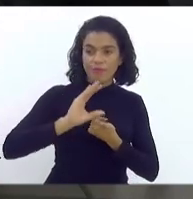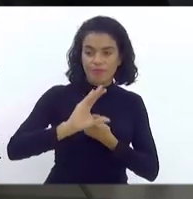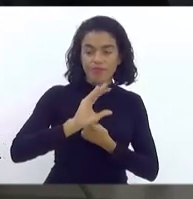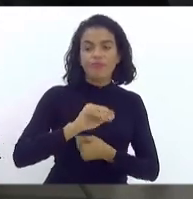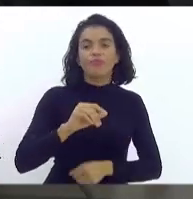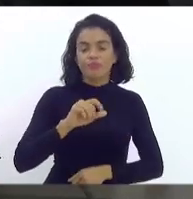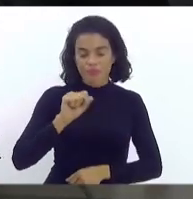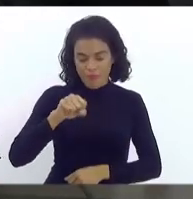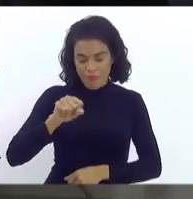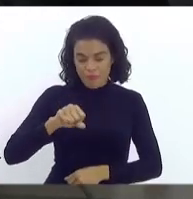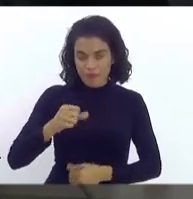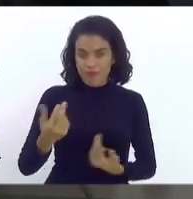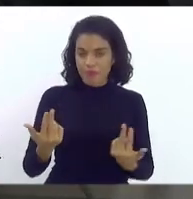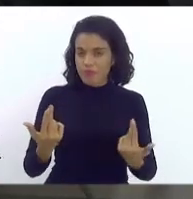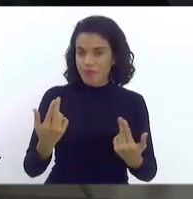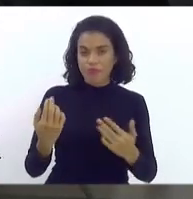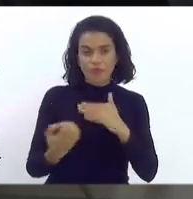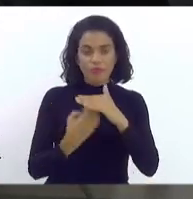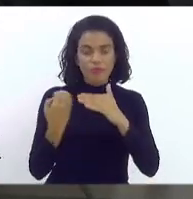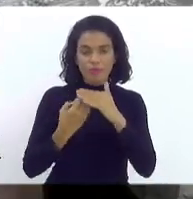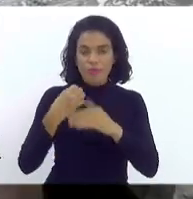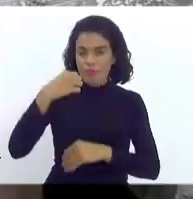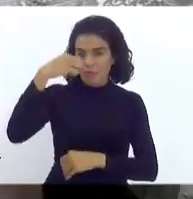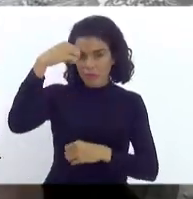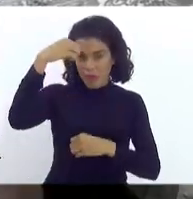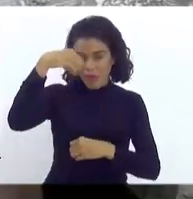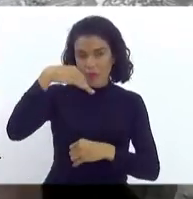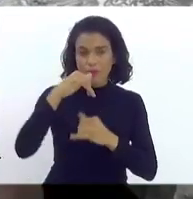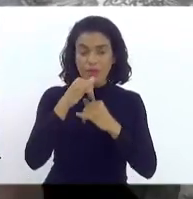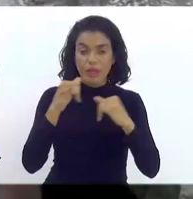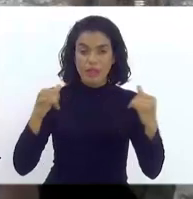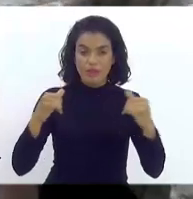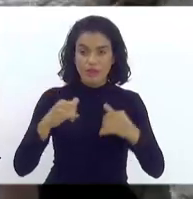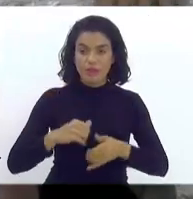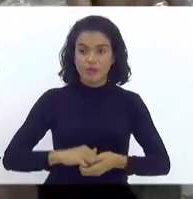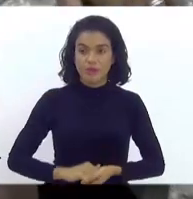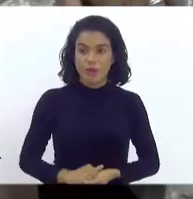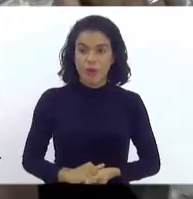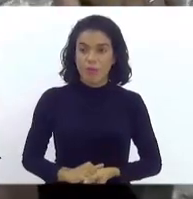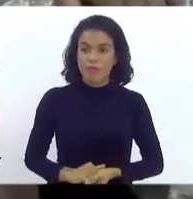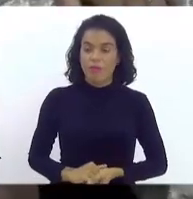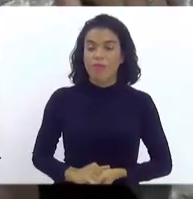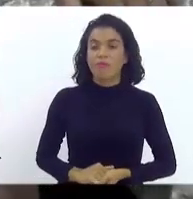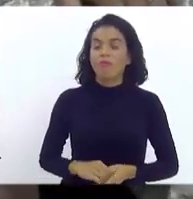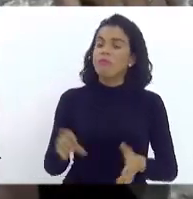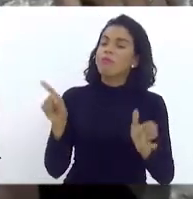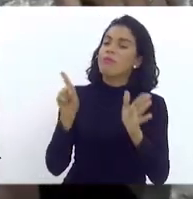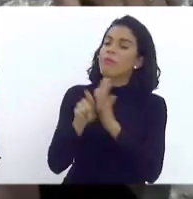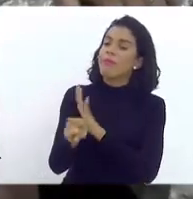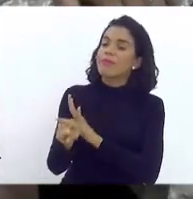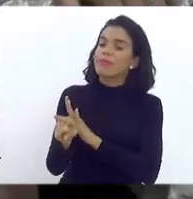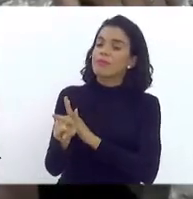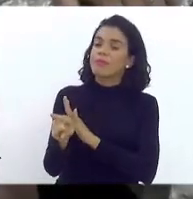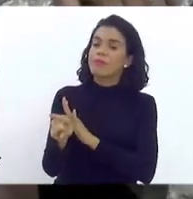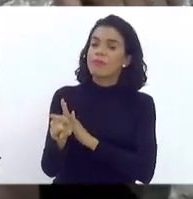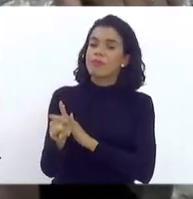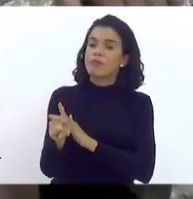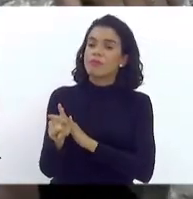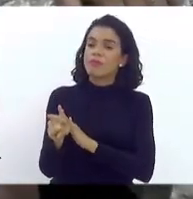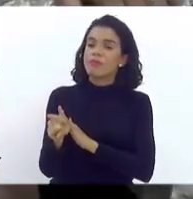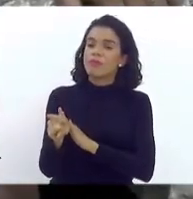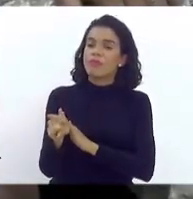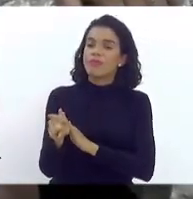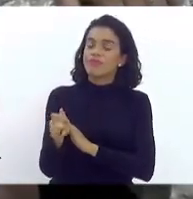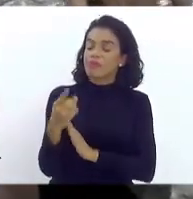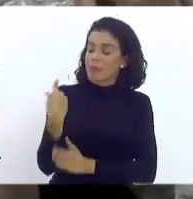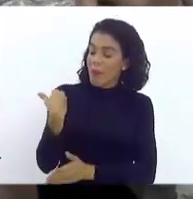tal. Beleza. Eu pergunto à Vossa Senhoria qual é o tamanho dessa